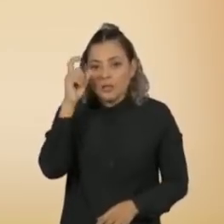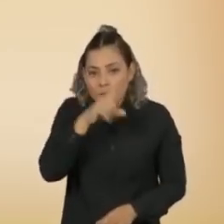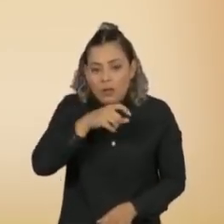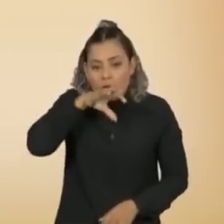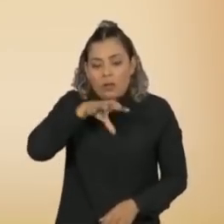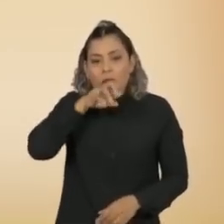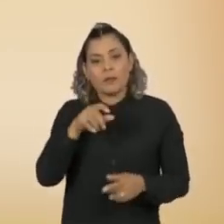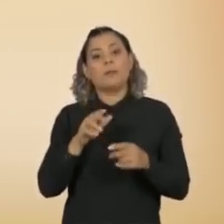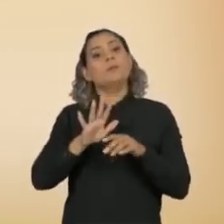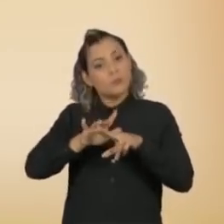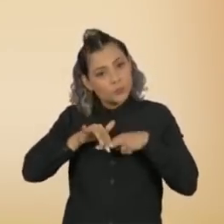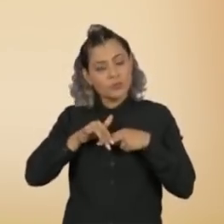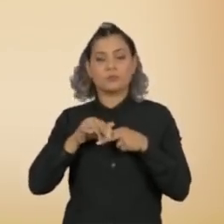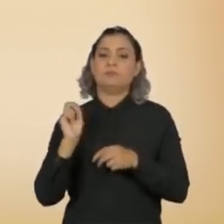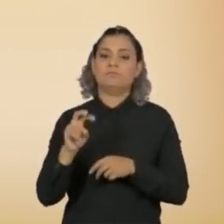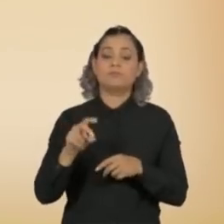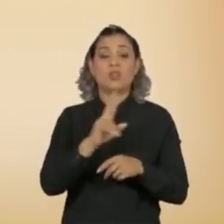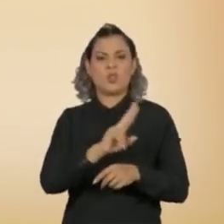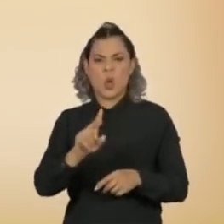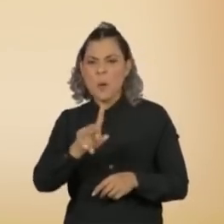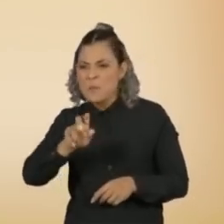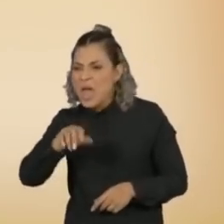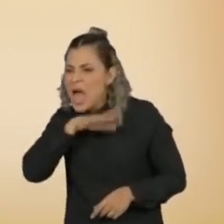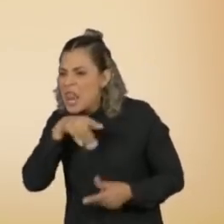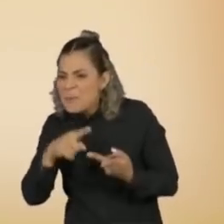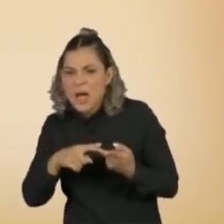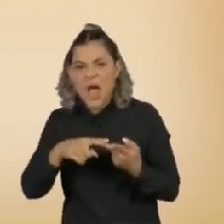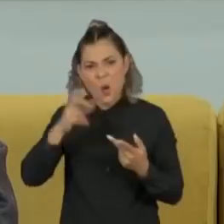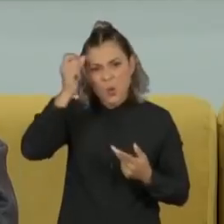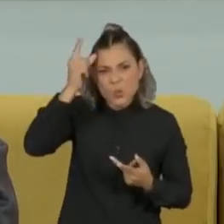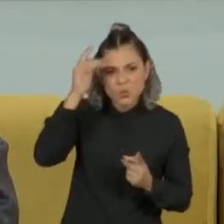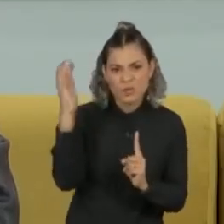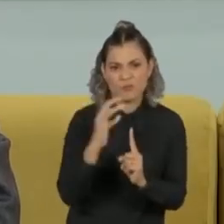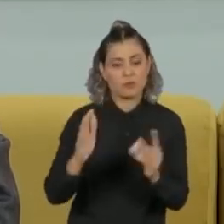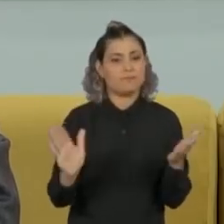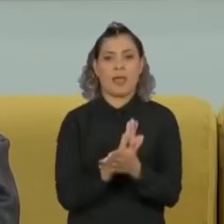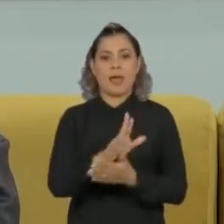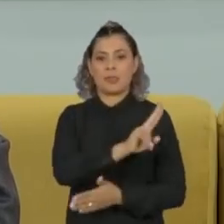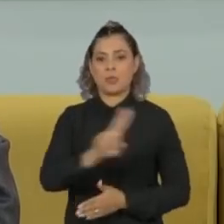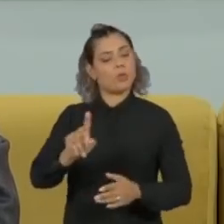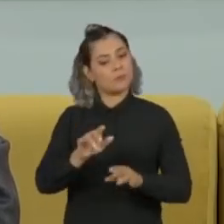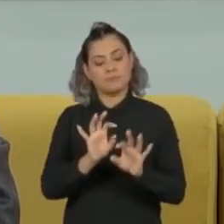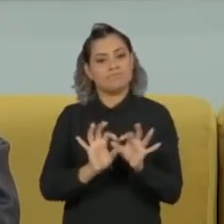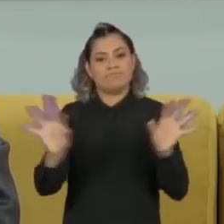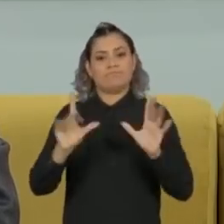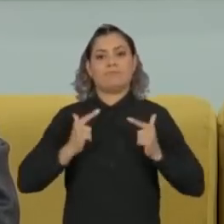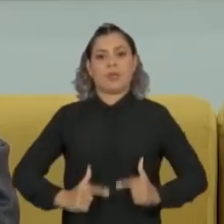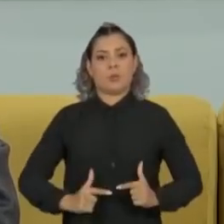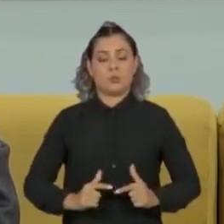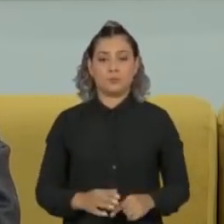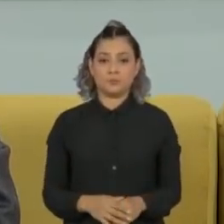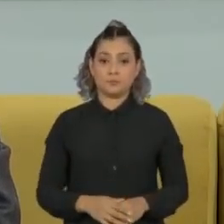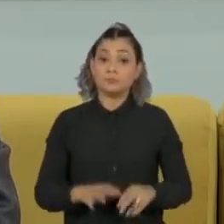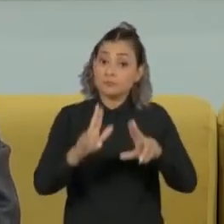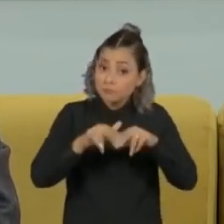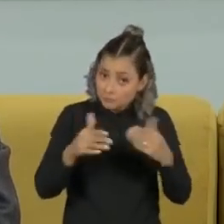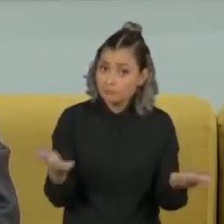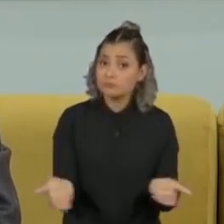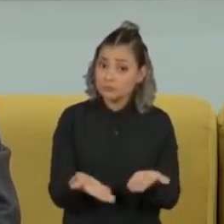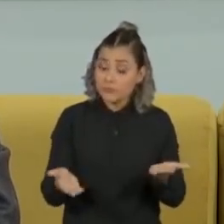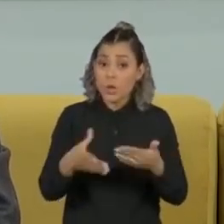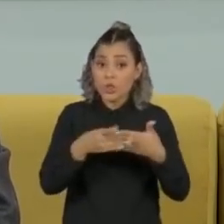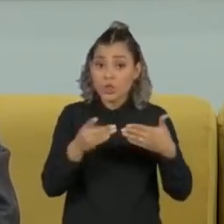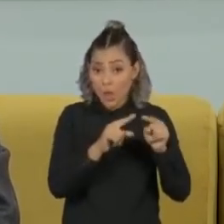sem menções geográficas, nomes de animais ou referências culturais. E o dólar atingiu o seu maior valor da